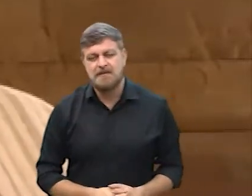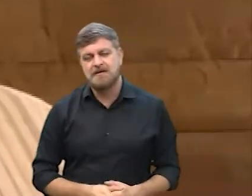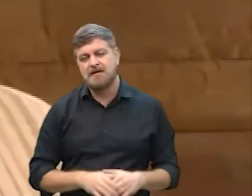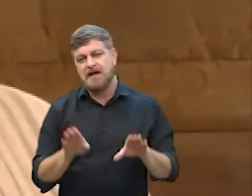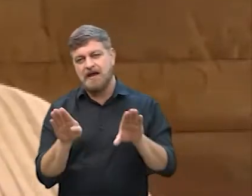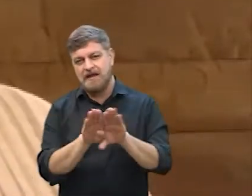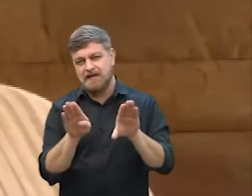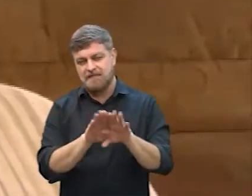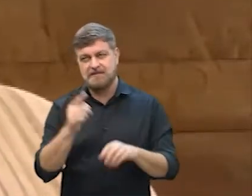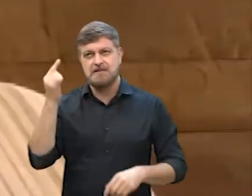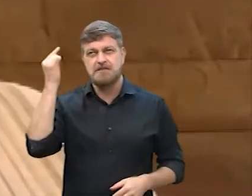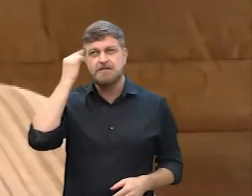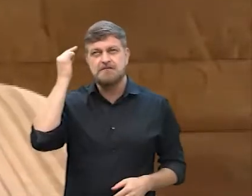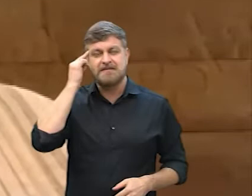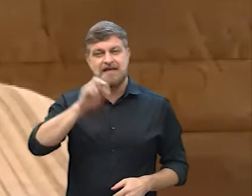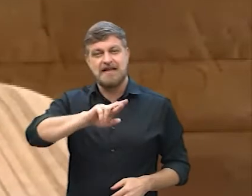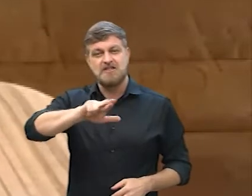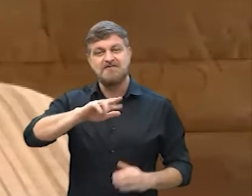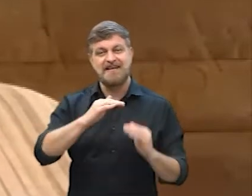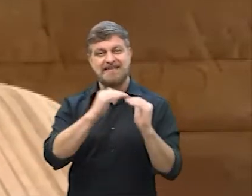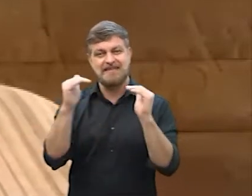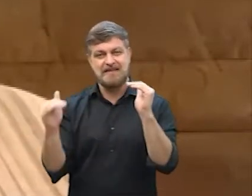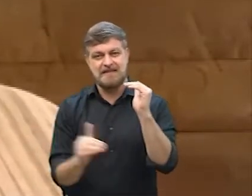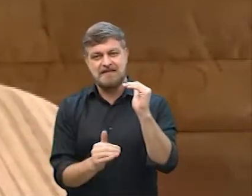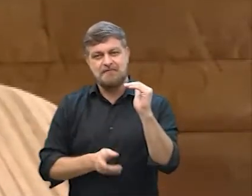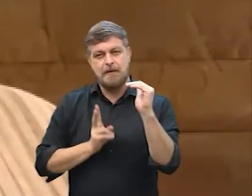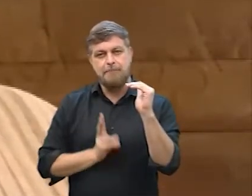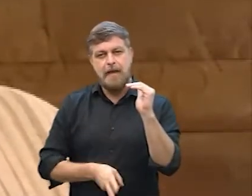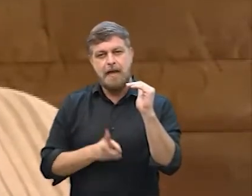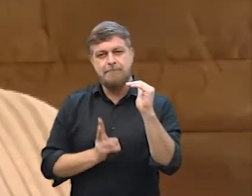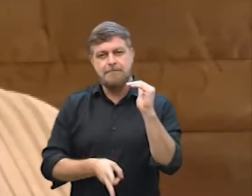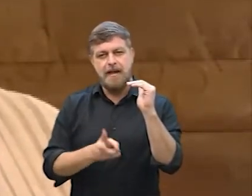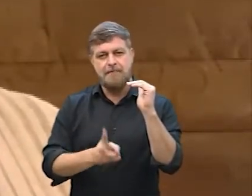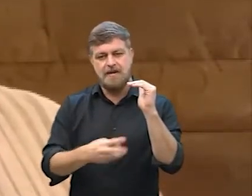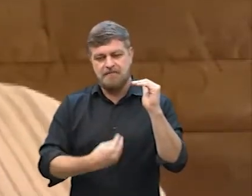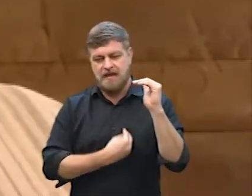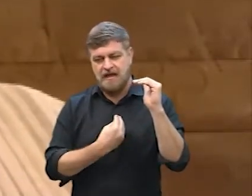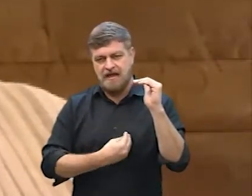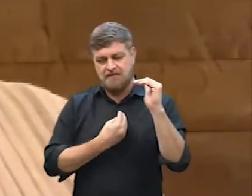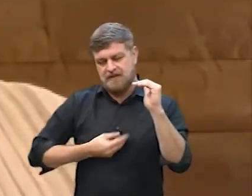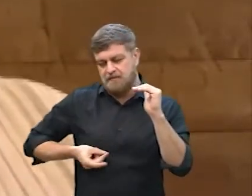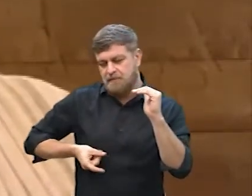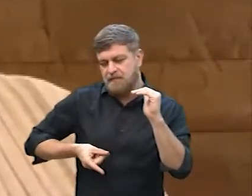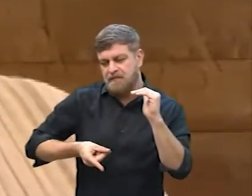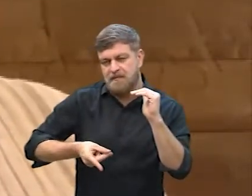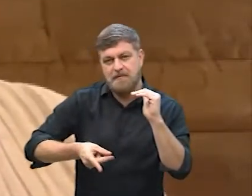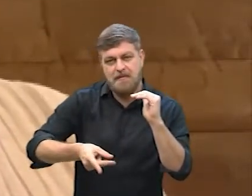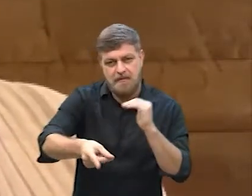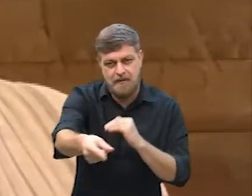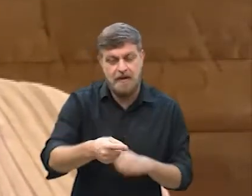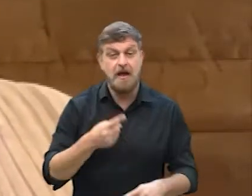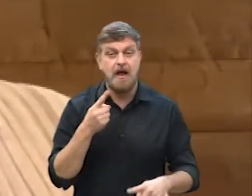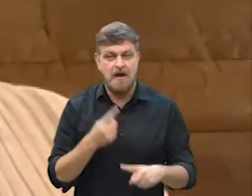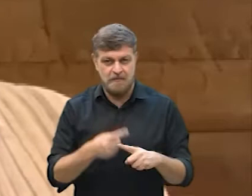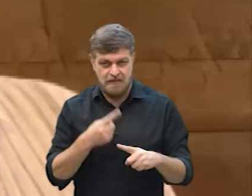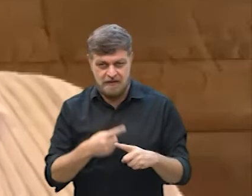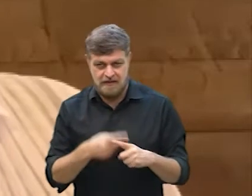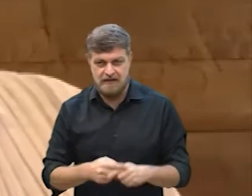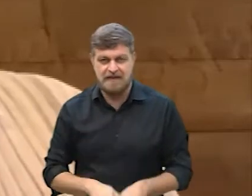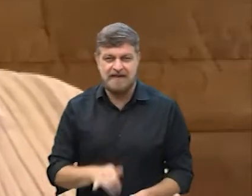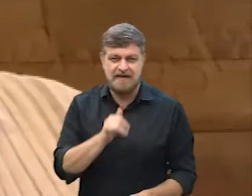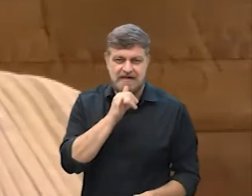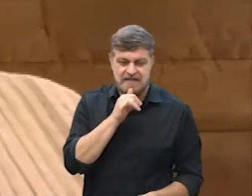da desigualdade, ela vai permanecendo ao longo da vida. Por quê? Mesmo que